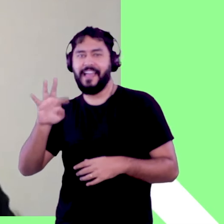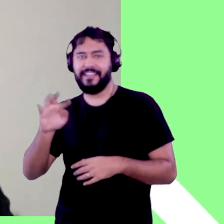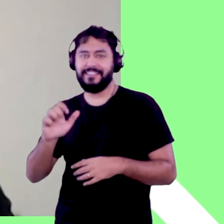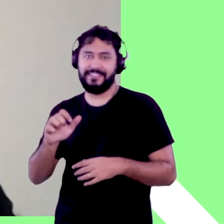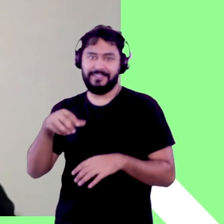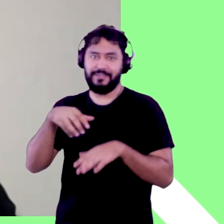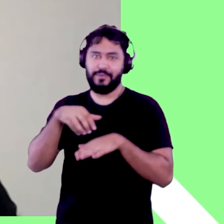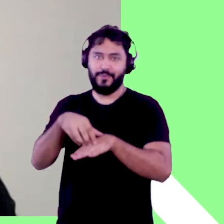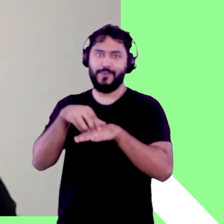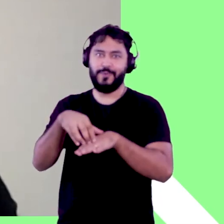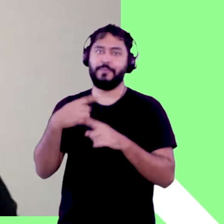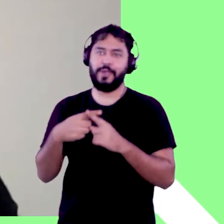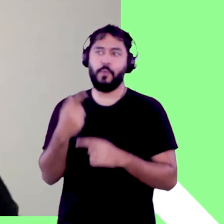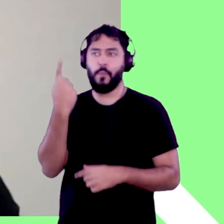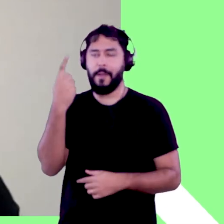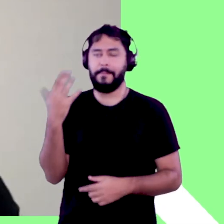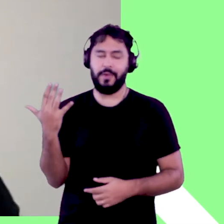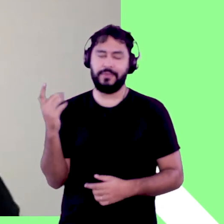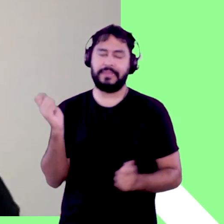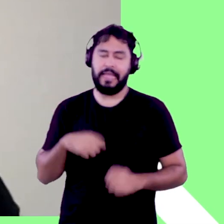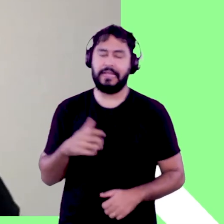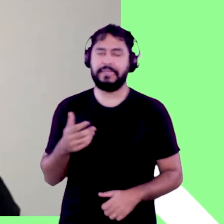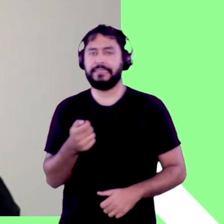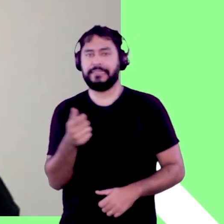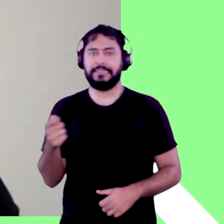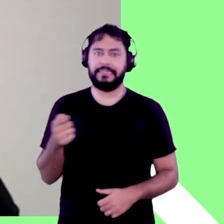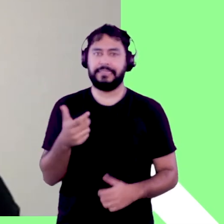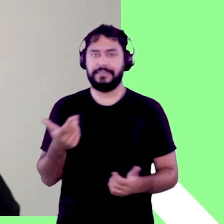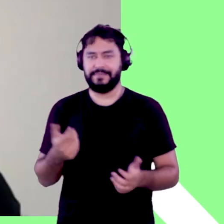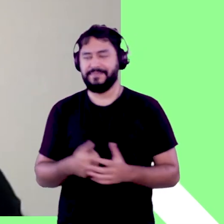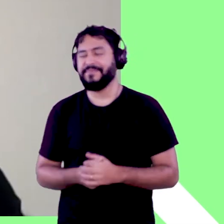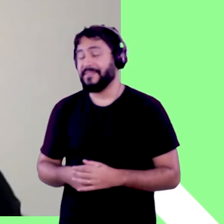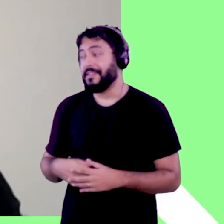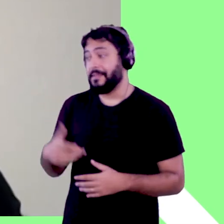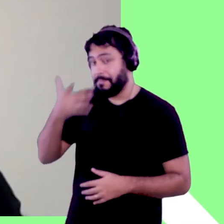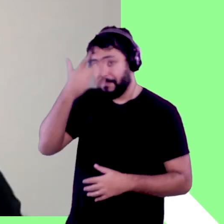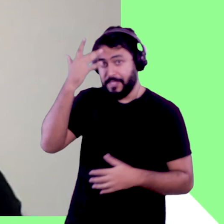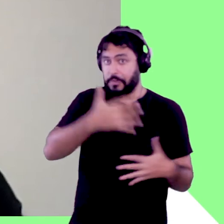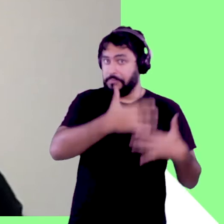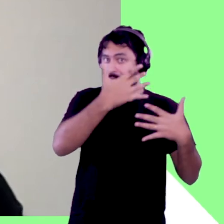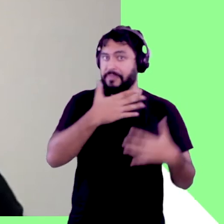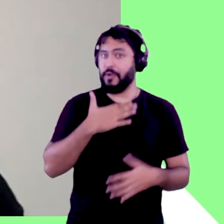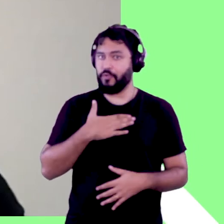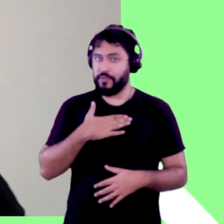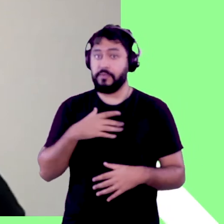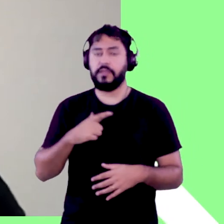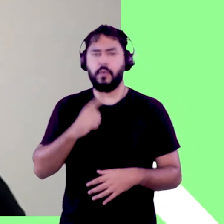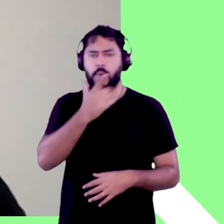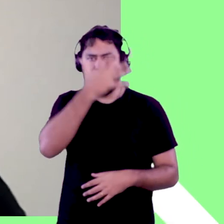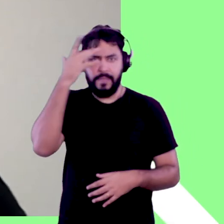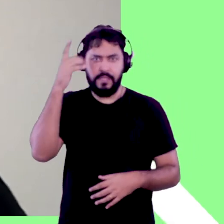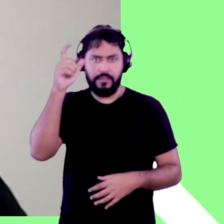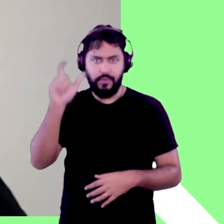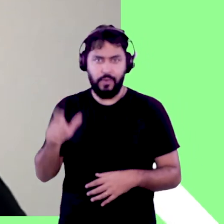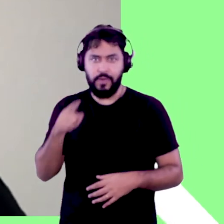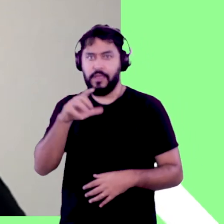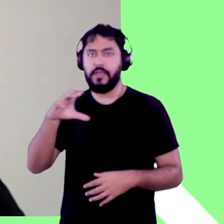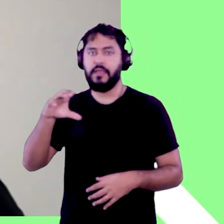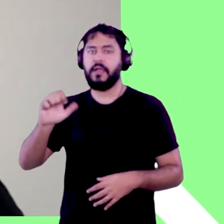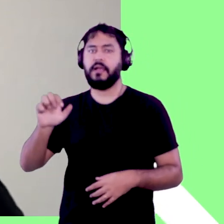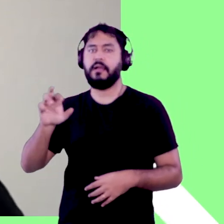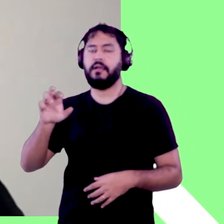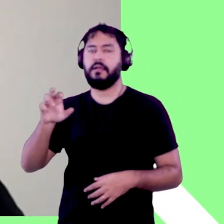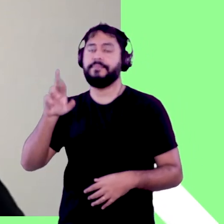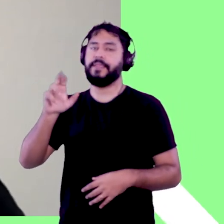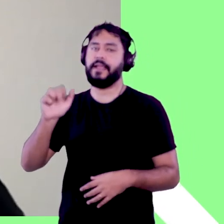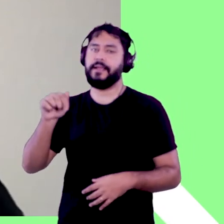O pessoal tá te elogiando muito, viu, Isa? Tá adorando aqui o negócio todo. Tem uma pessoa aqui que é de UX, a Raquel Carvalho.